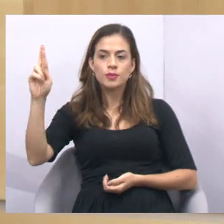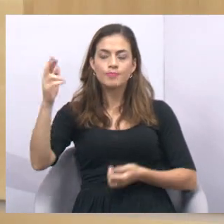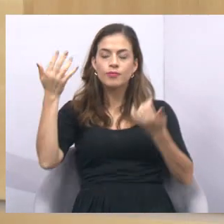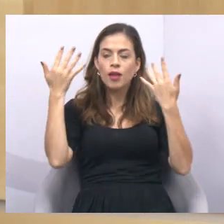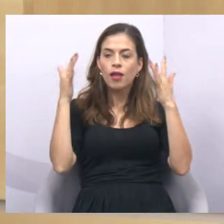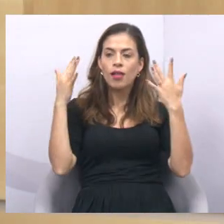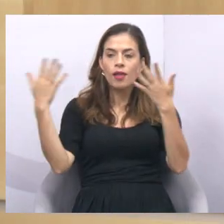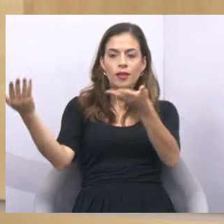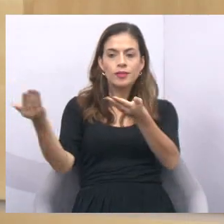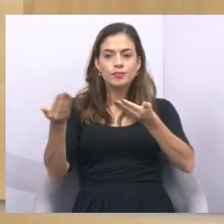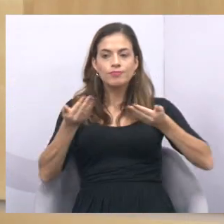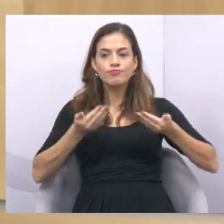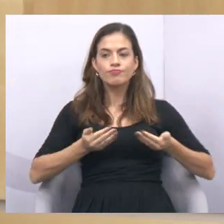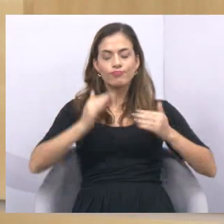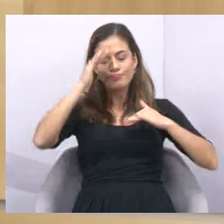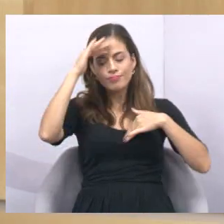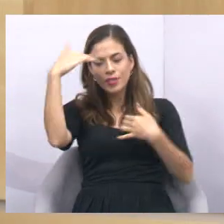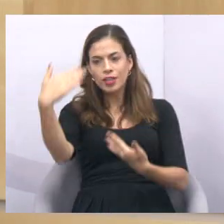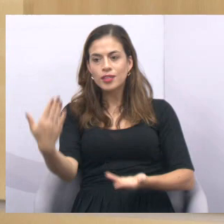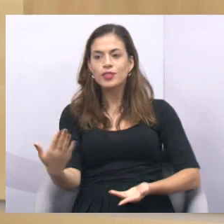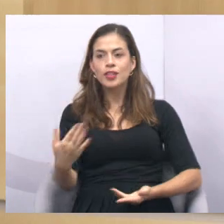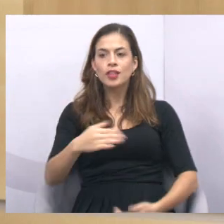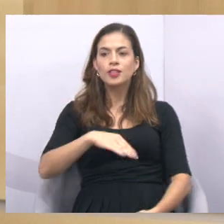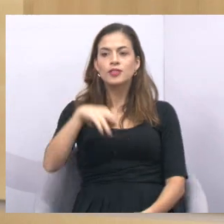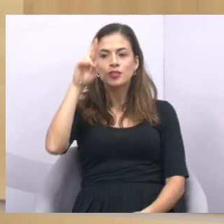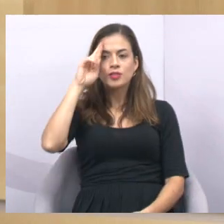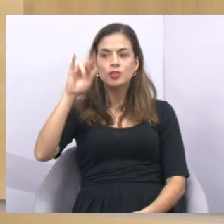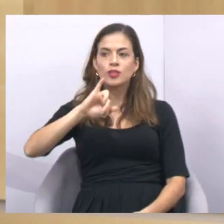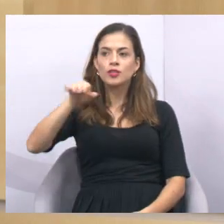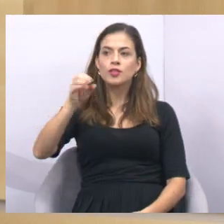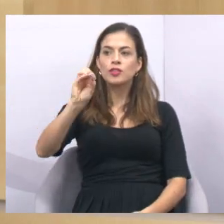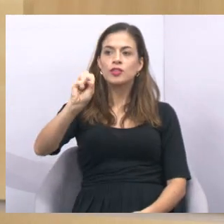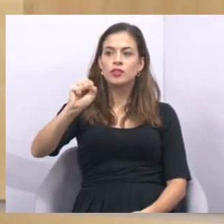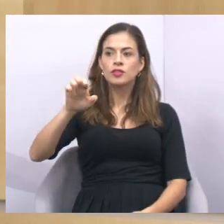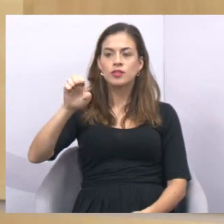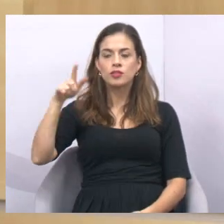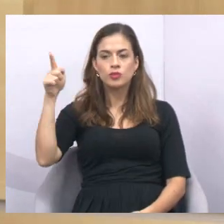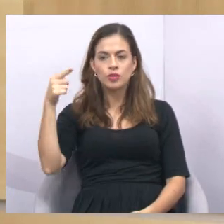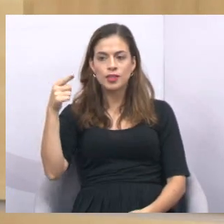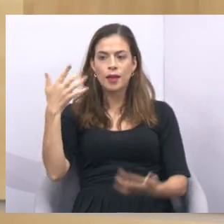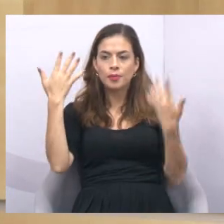palmas o homenageado desta noite, senhor José Edivar Simões.